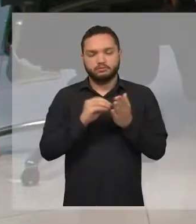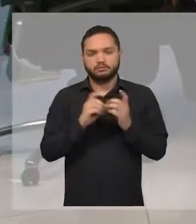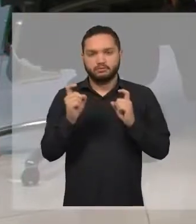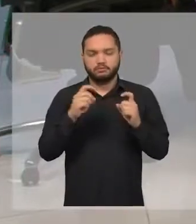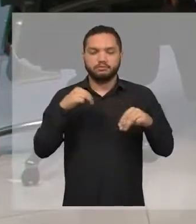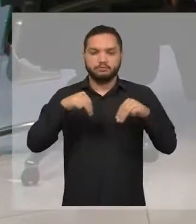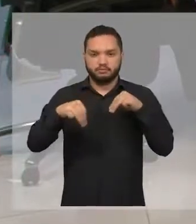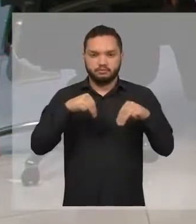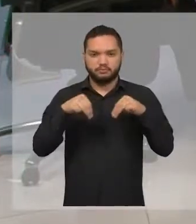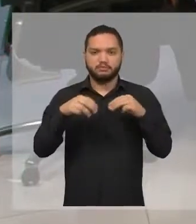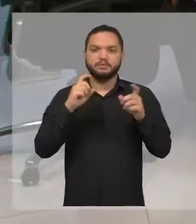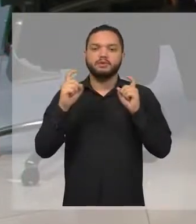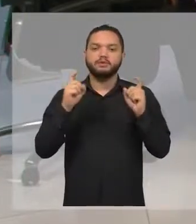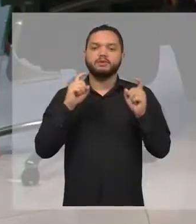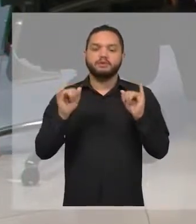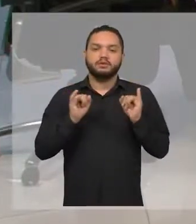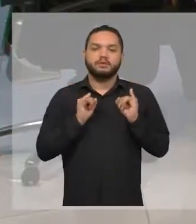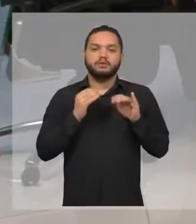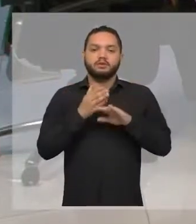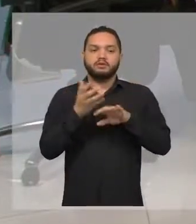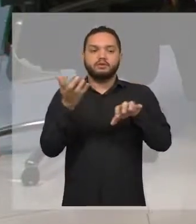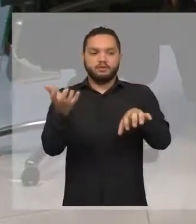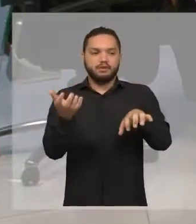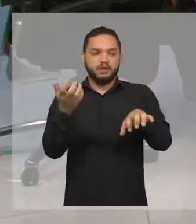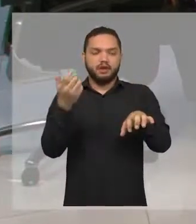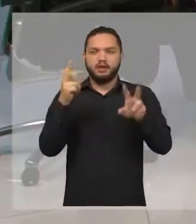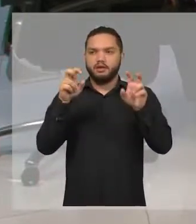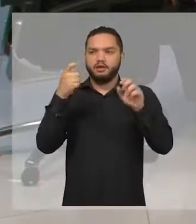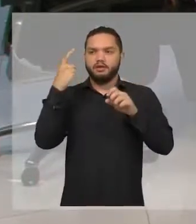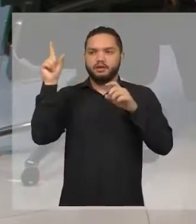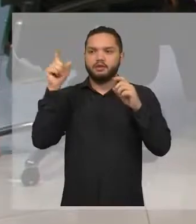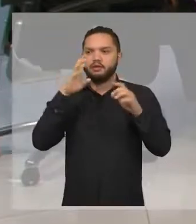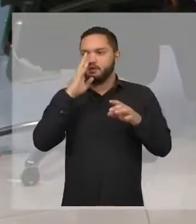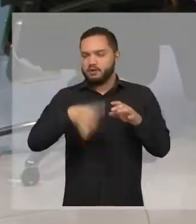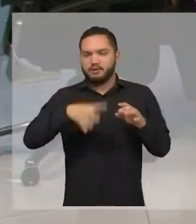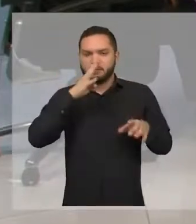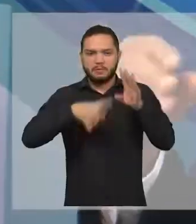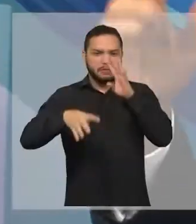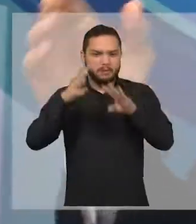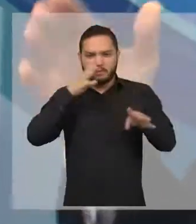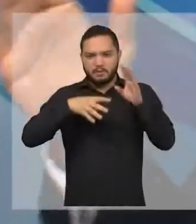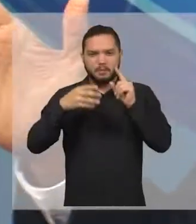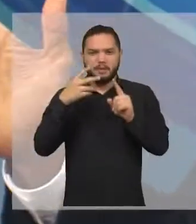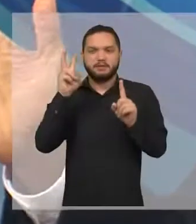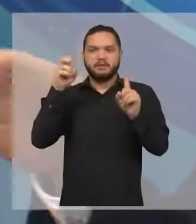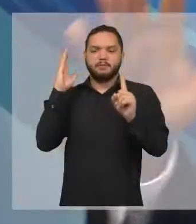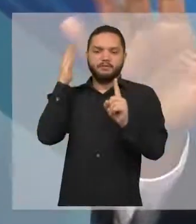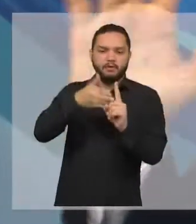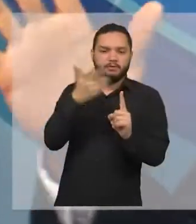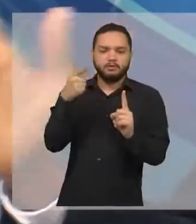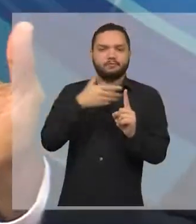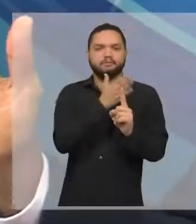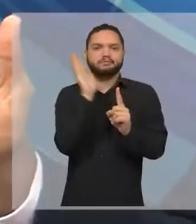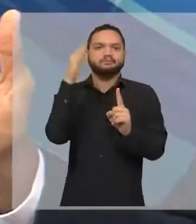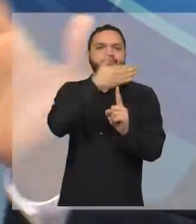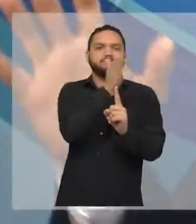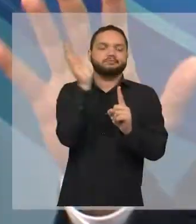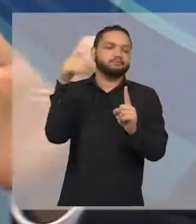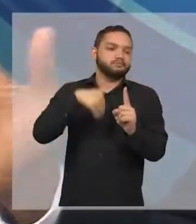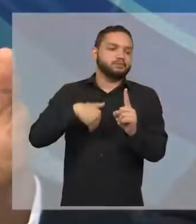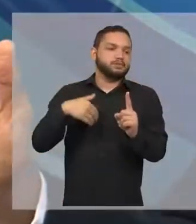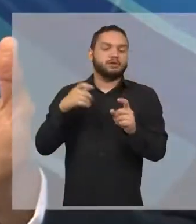algum. Numa sociedade que a sua república tem uma síndrome de Peter Pan, né, que não amadurece nunca, é um eterno adolescente, sempre